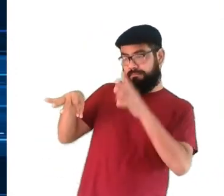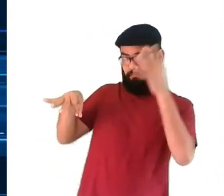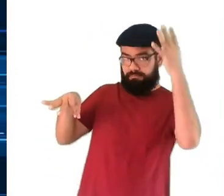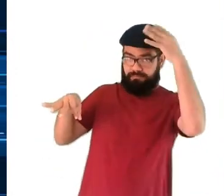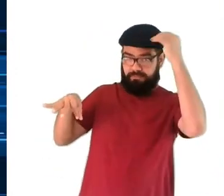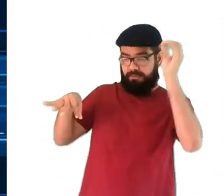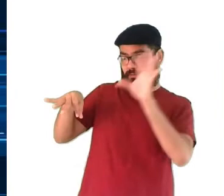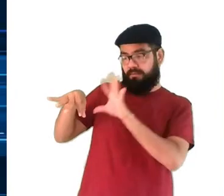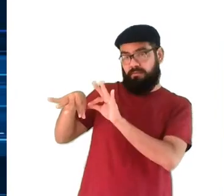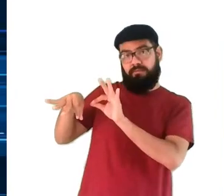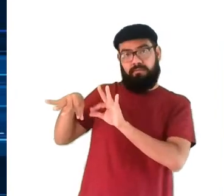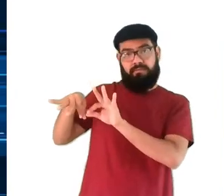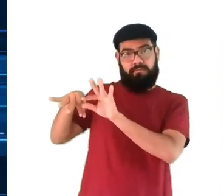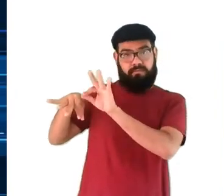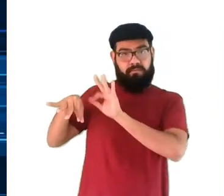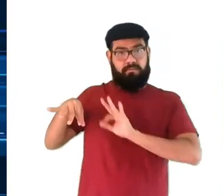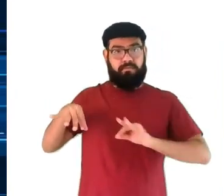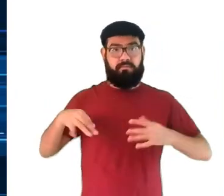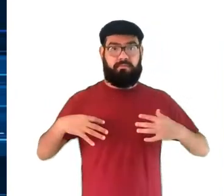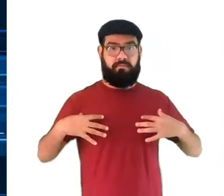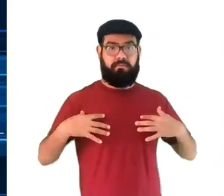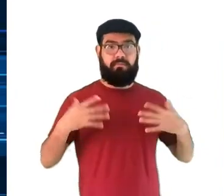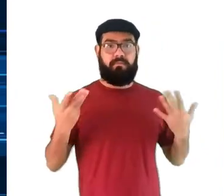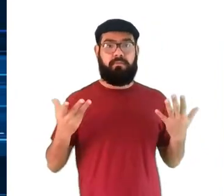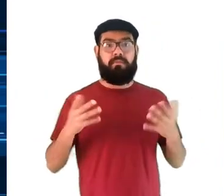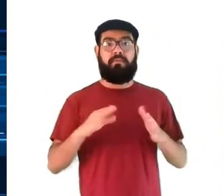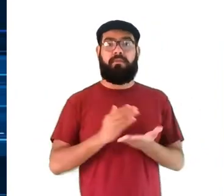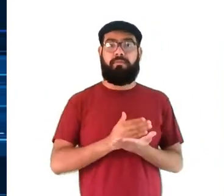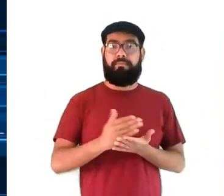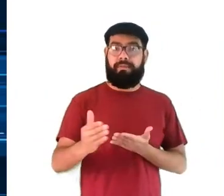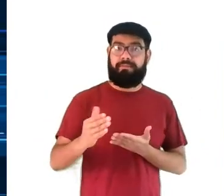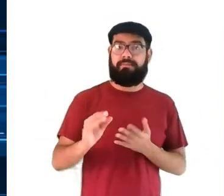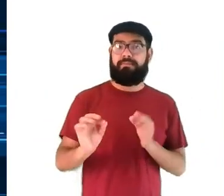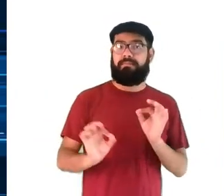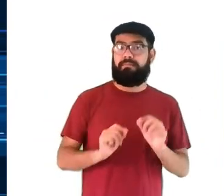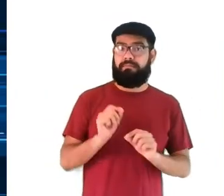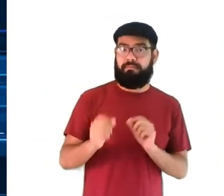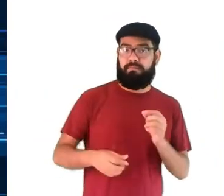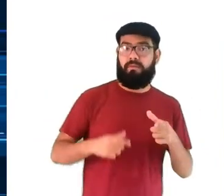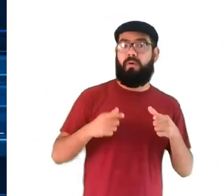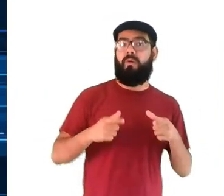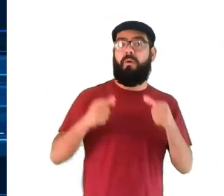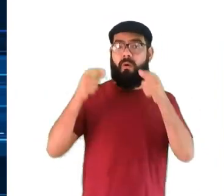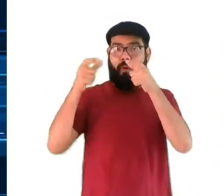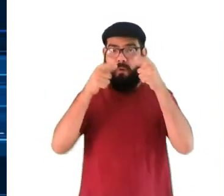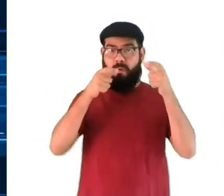axilares, ou seja, os pelos pubianos acontecem geralmente nessa